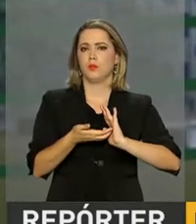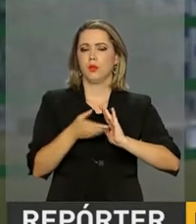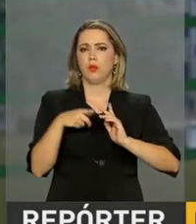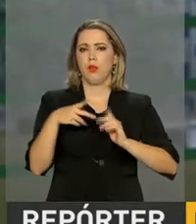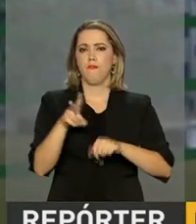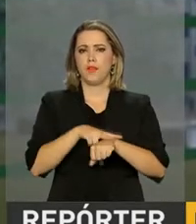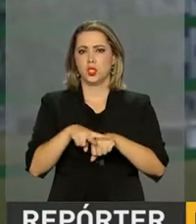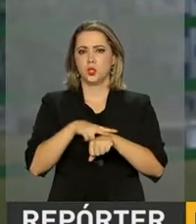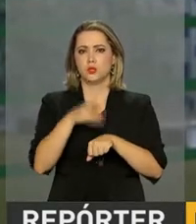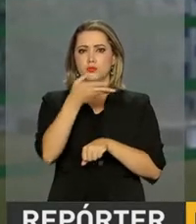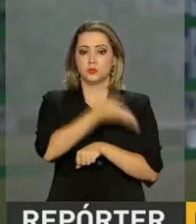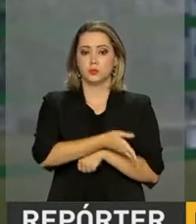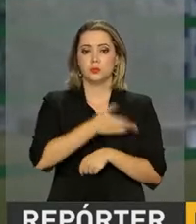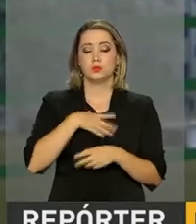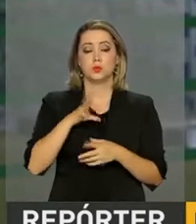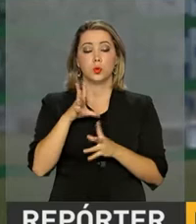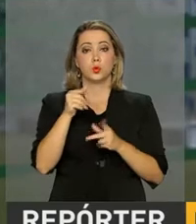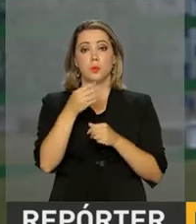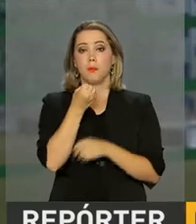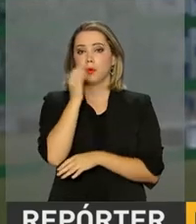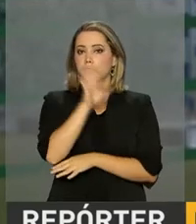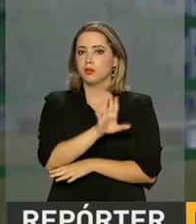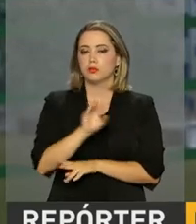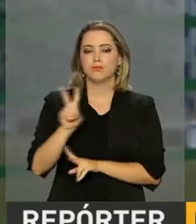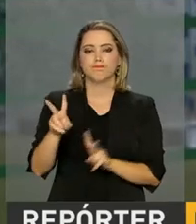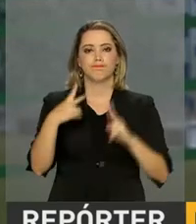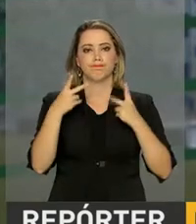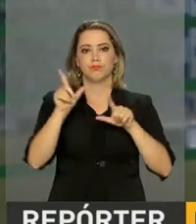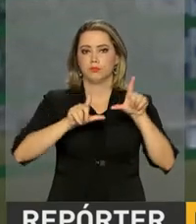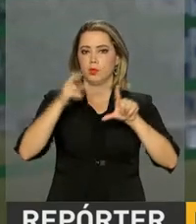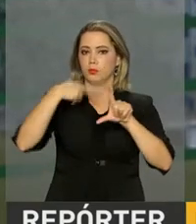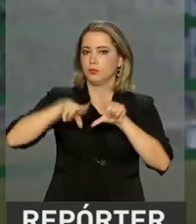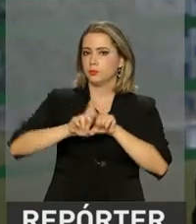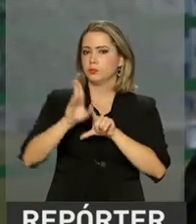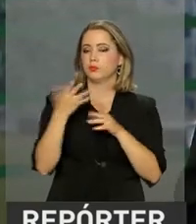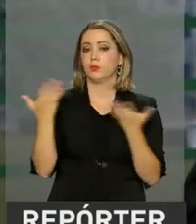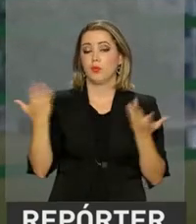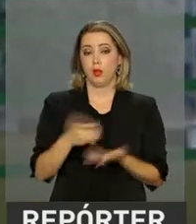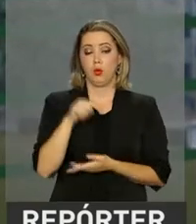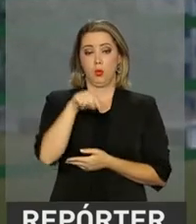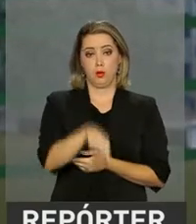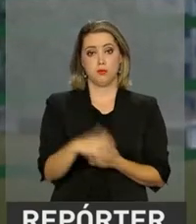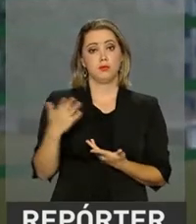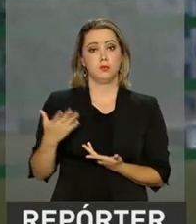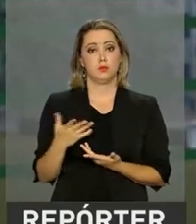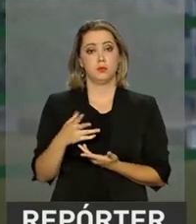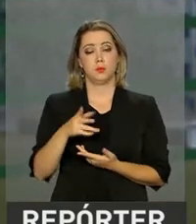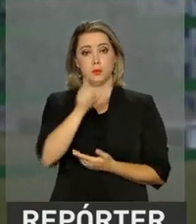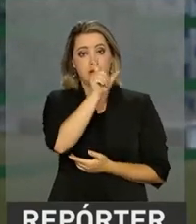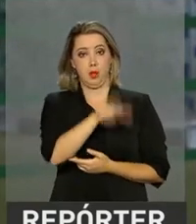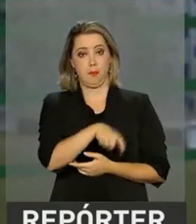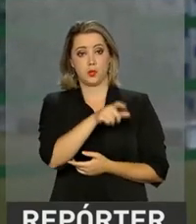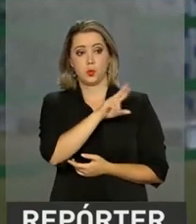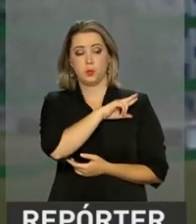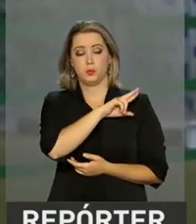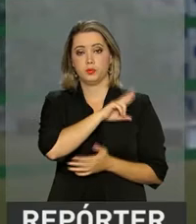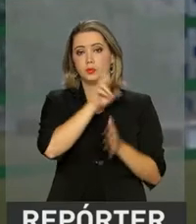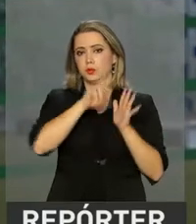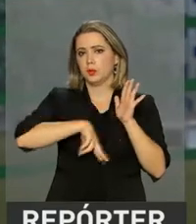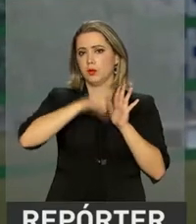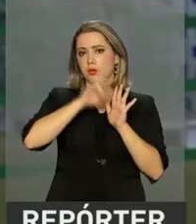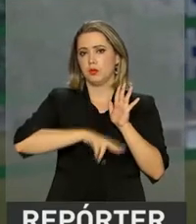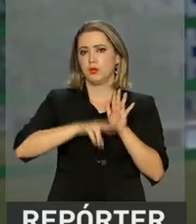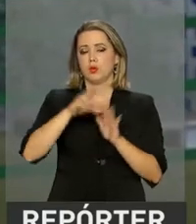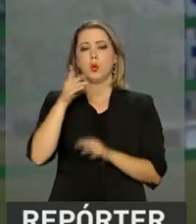Roberto. Boa tarde a todos que nos assistem na TV NBR. Olha, Roberto, nesse momento, o relator da reforma trabalhista,